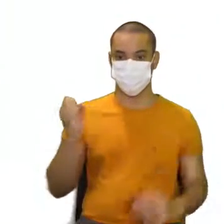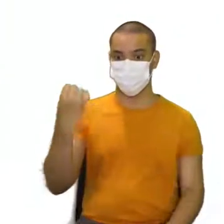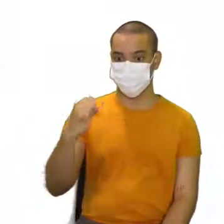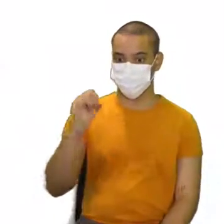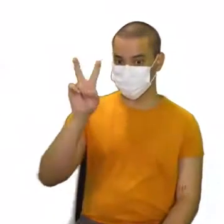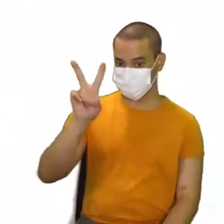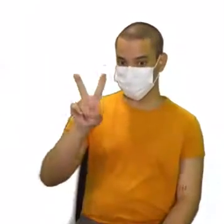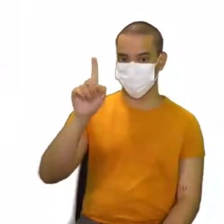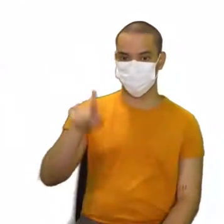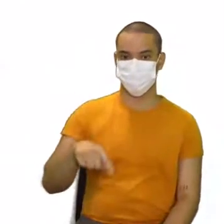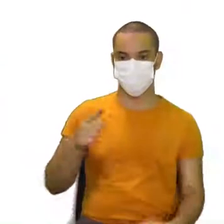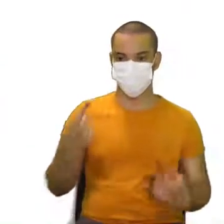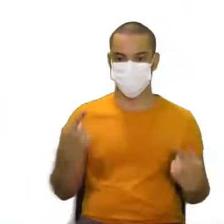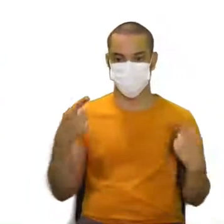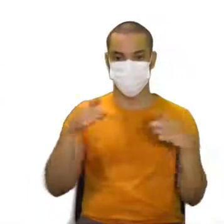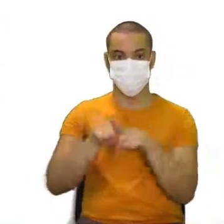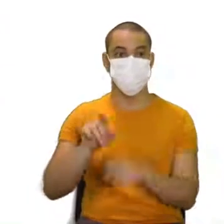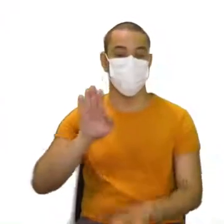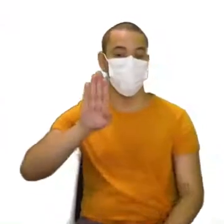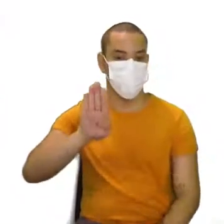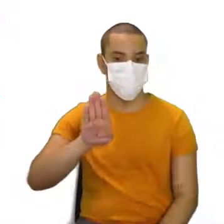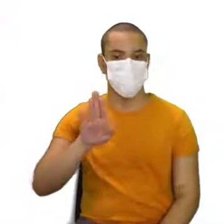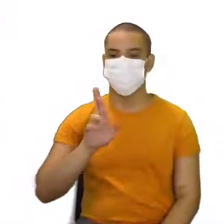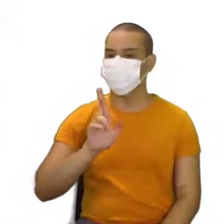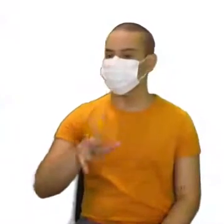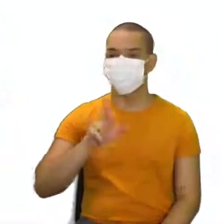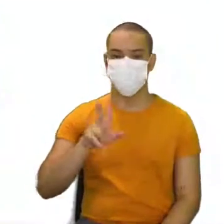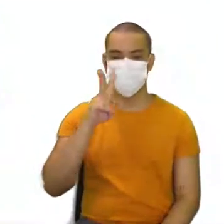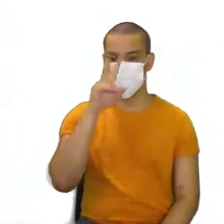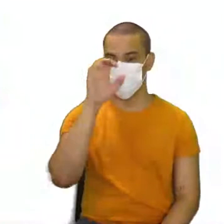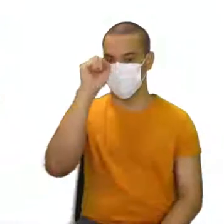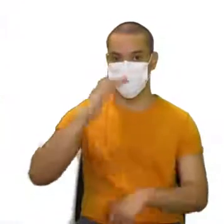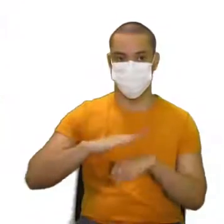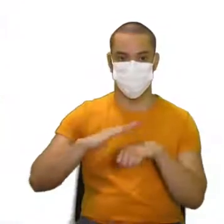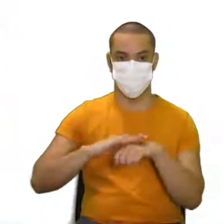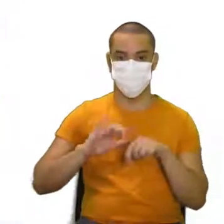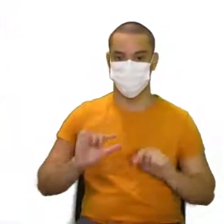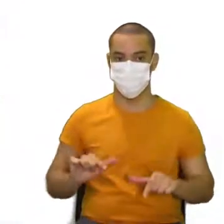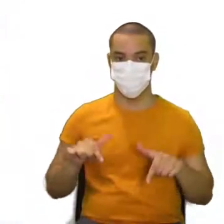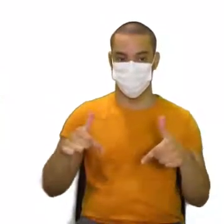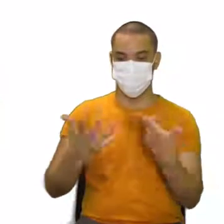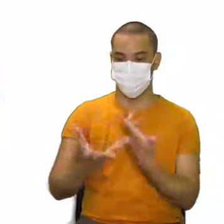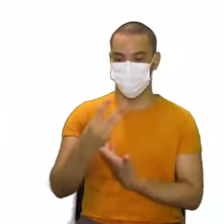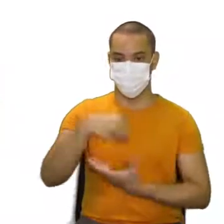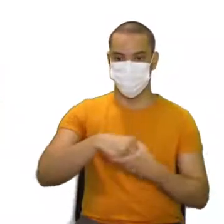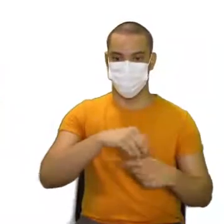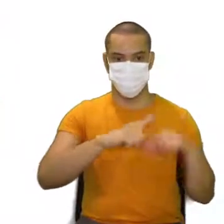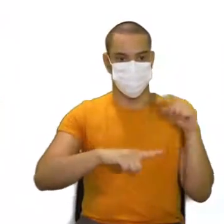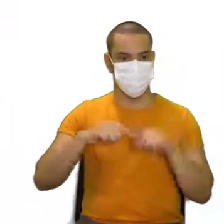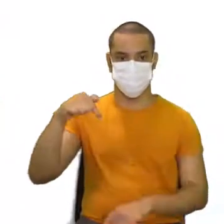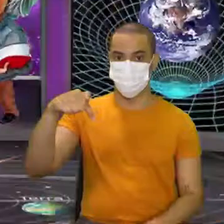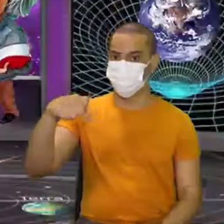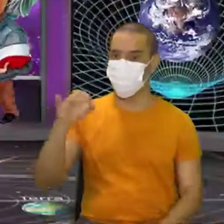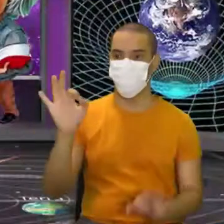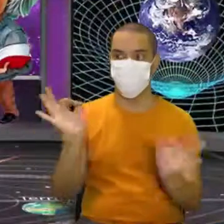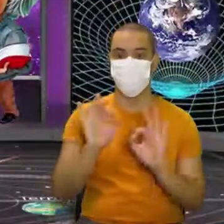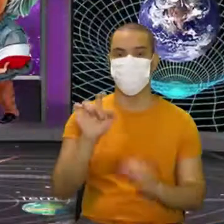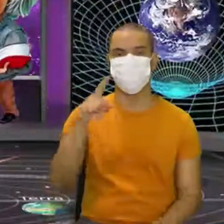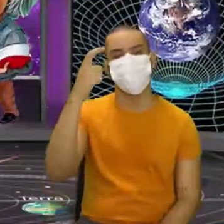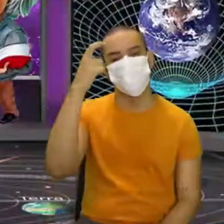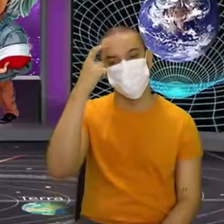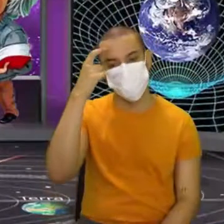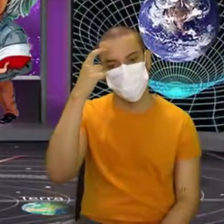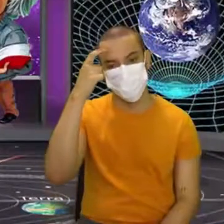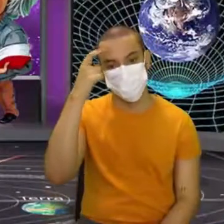é paralelo AB nenhuma força age na carga aí você pensa